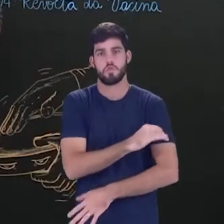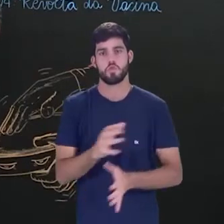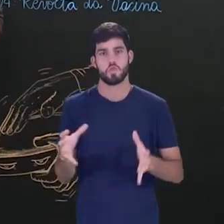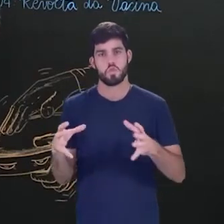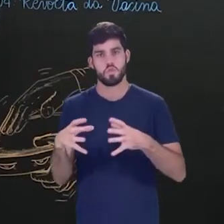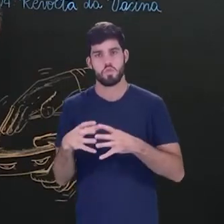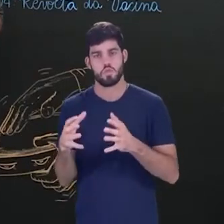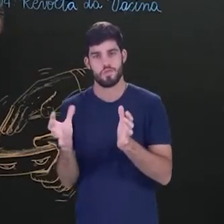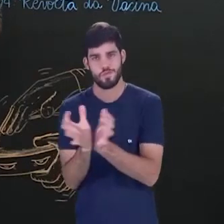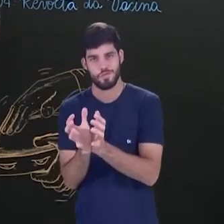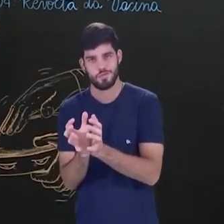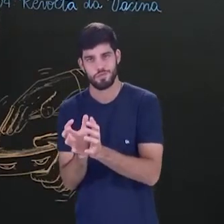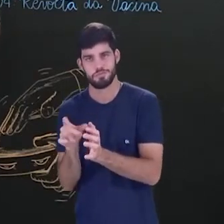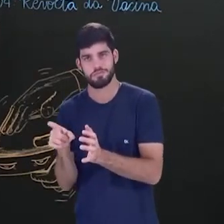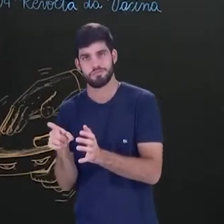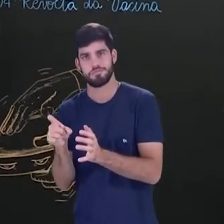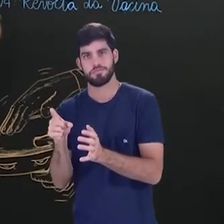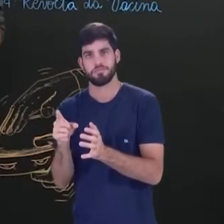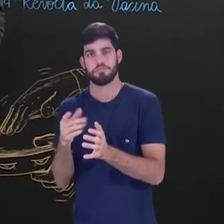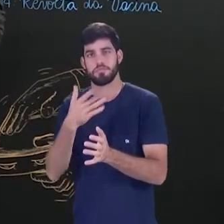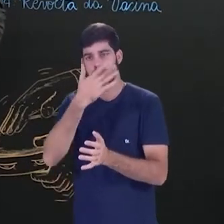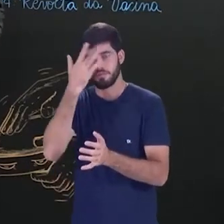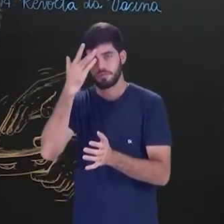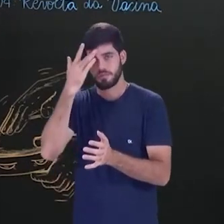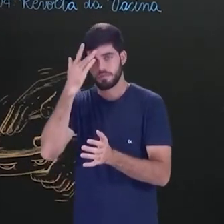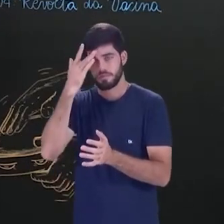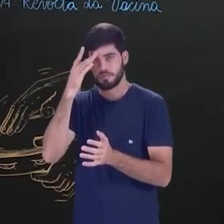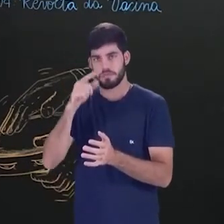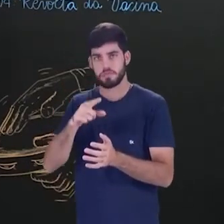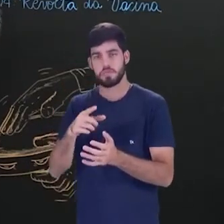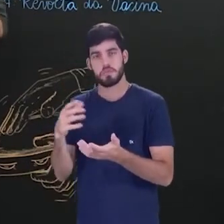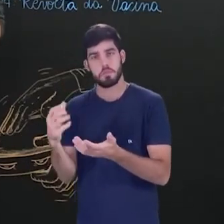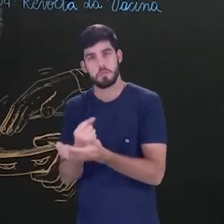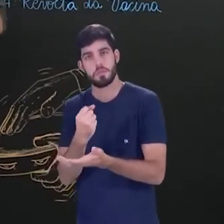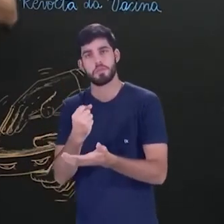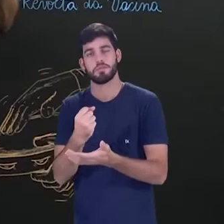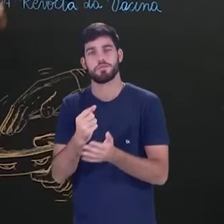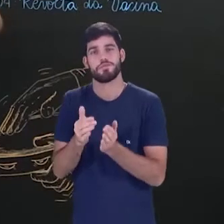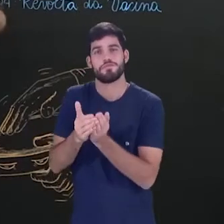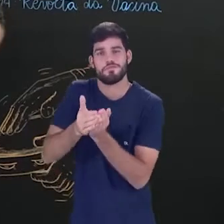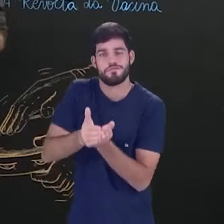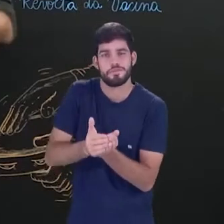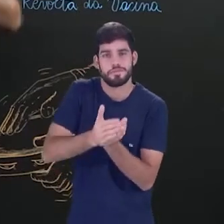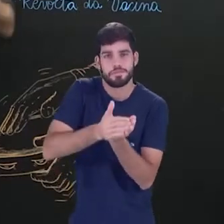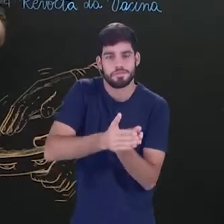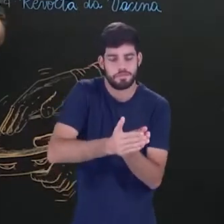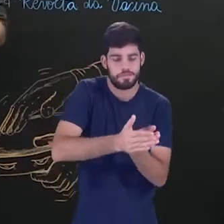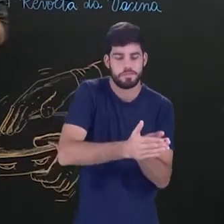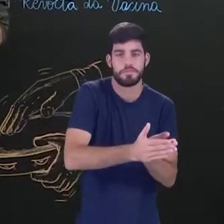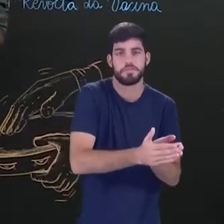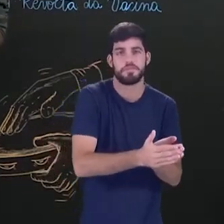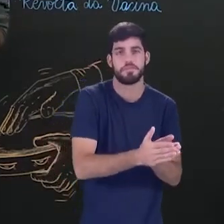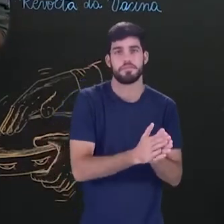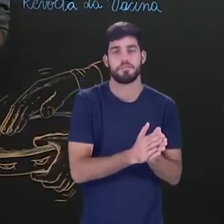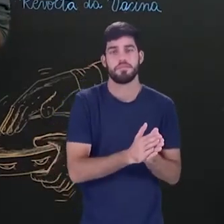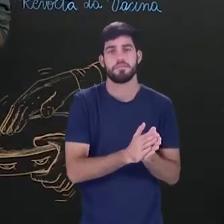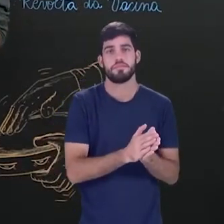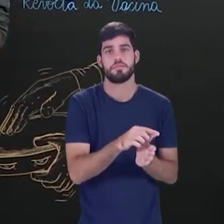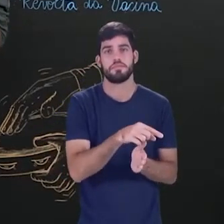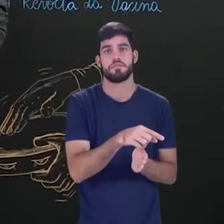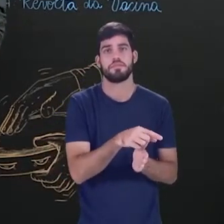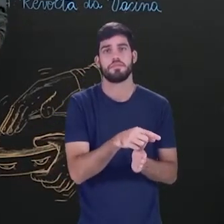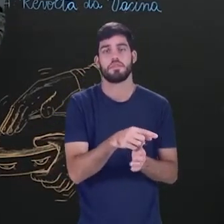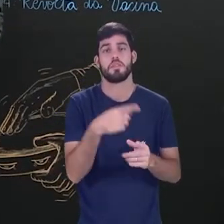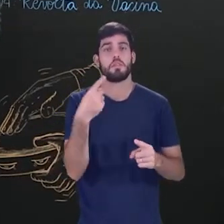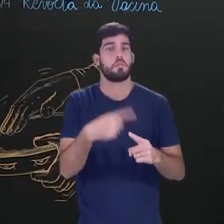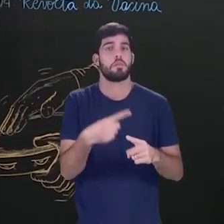da Marinha do país, o Minas Gerais, se levantando contra, se rebelando contra os